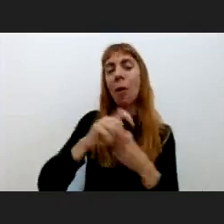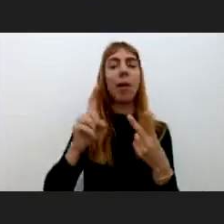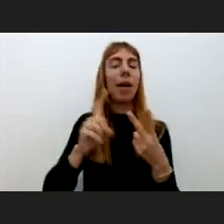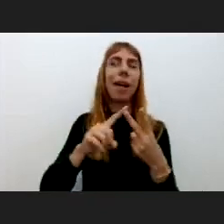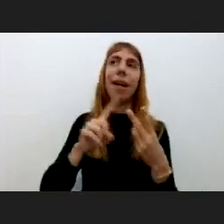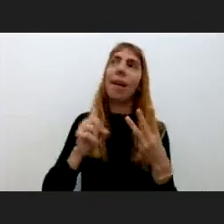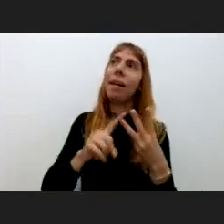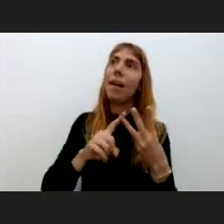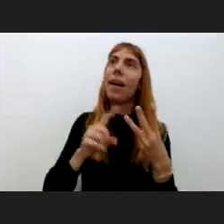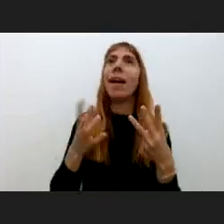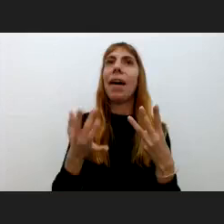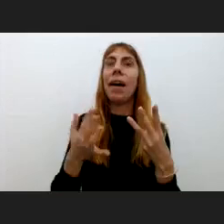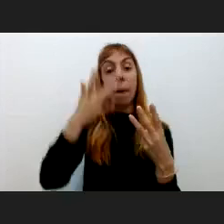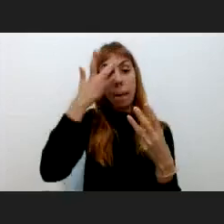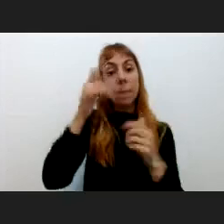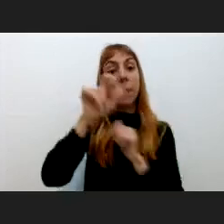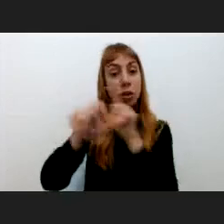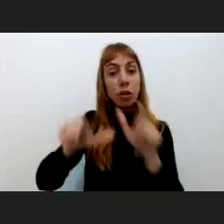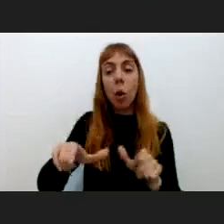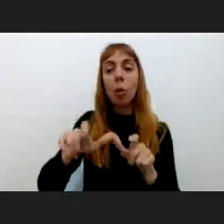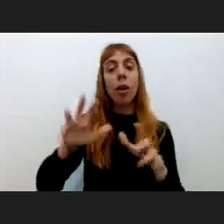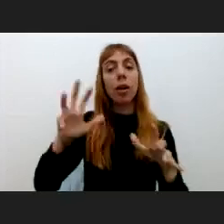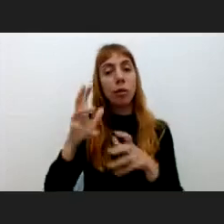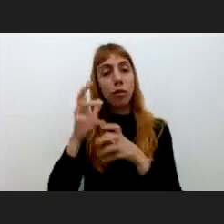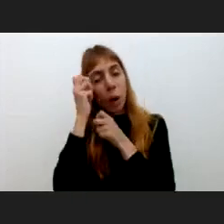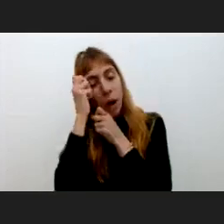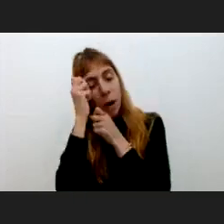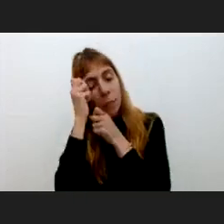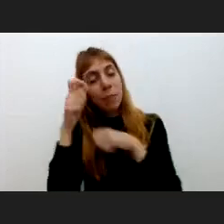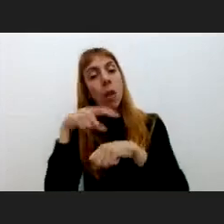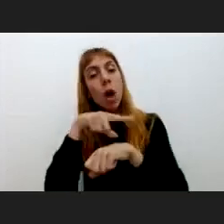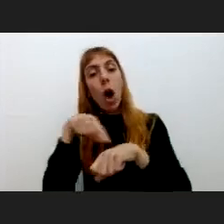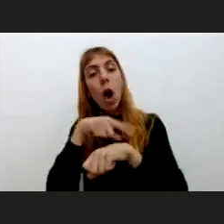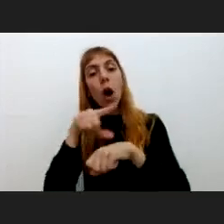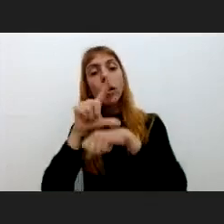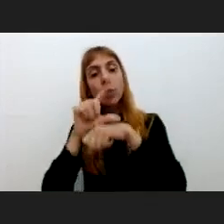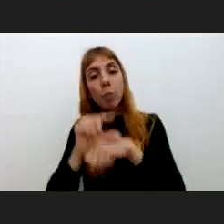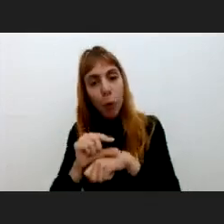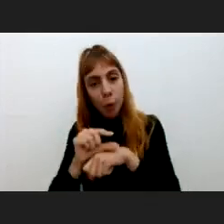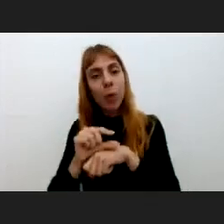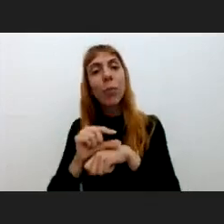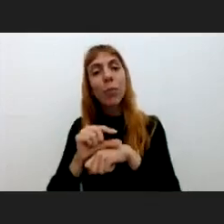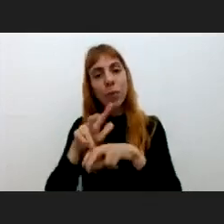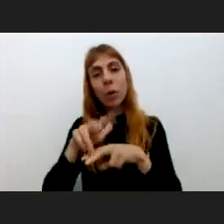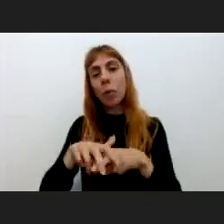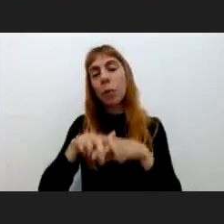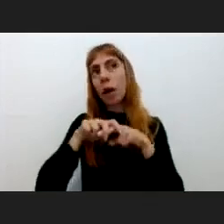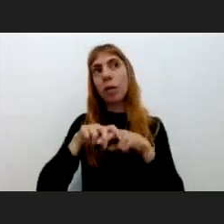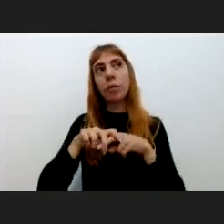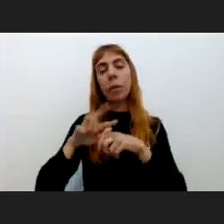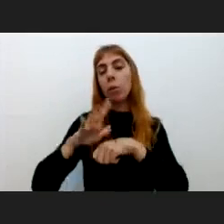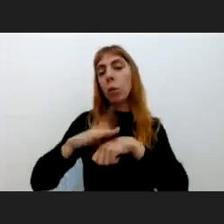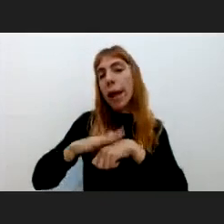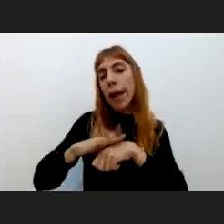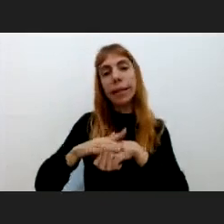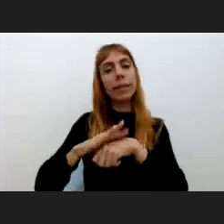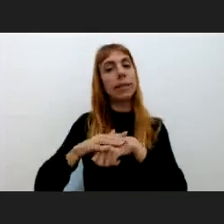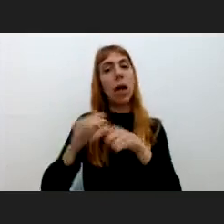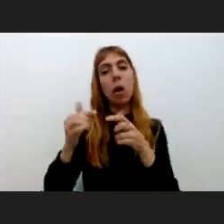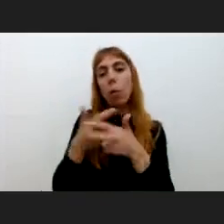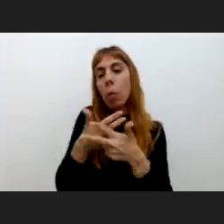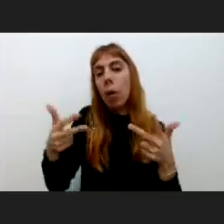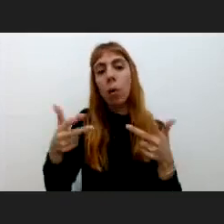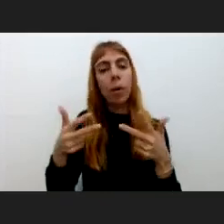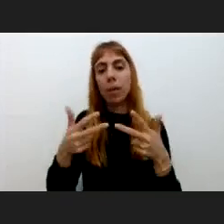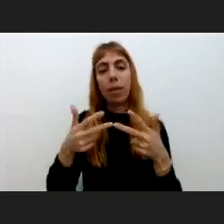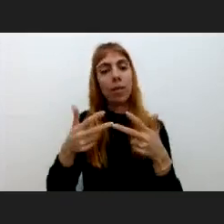o sono interrompido, tem uma doença que causa o sono se interromper, se